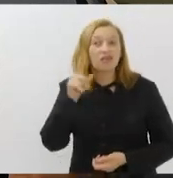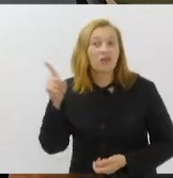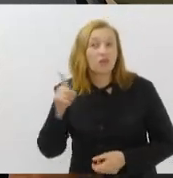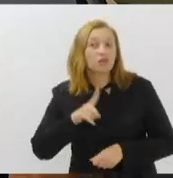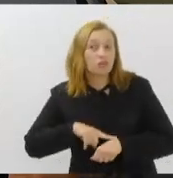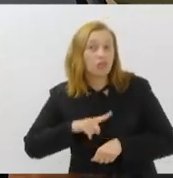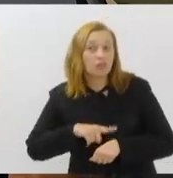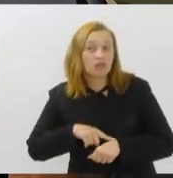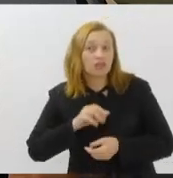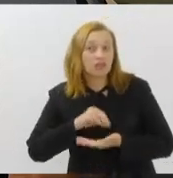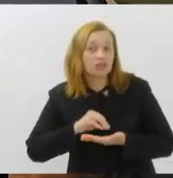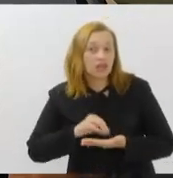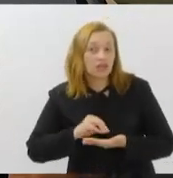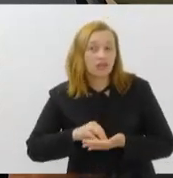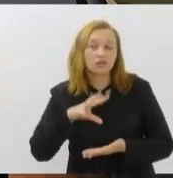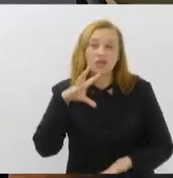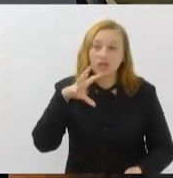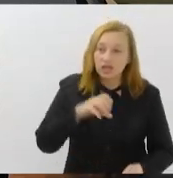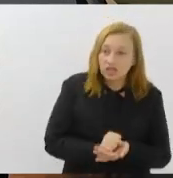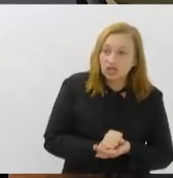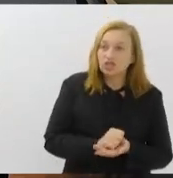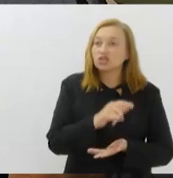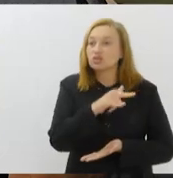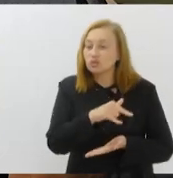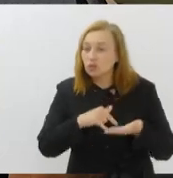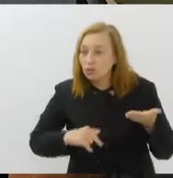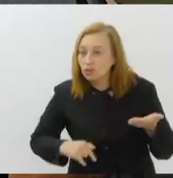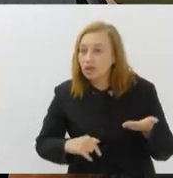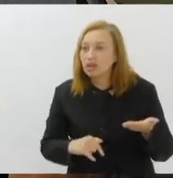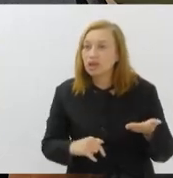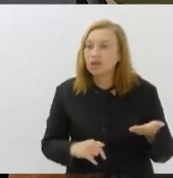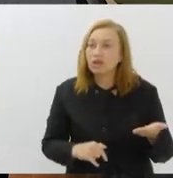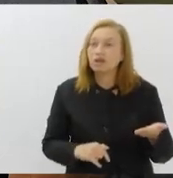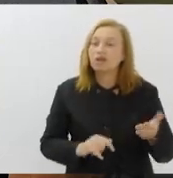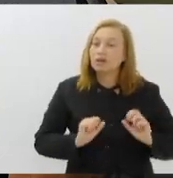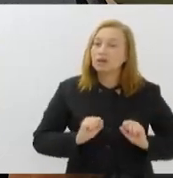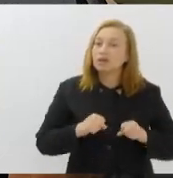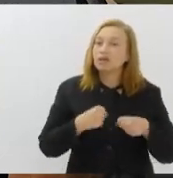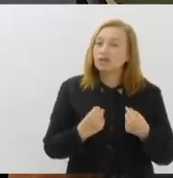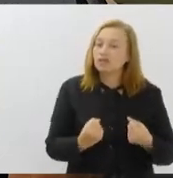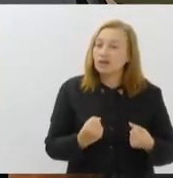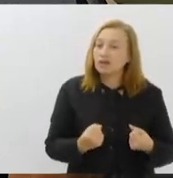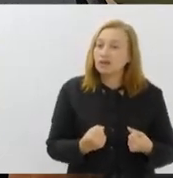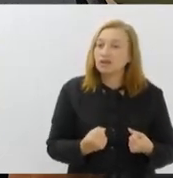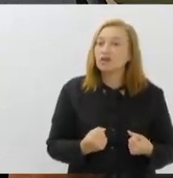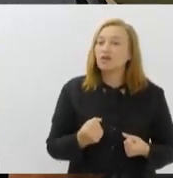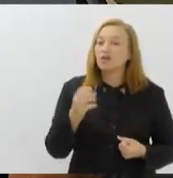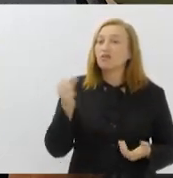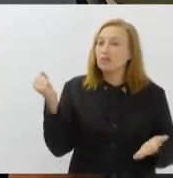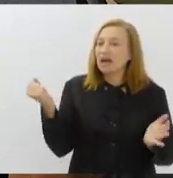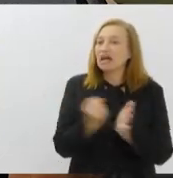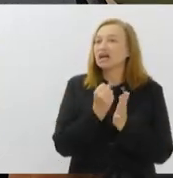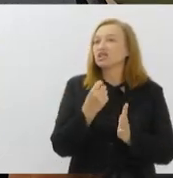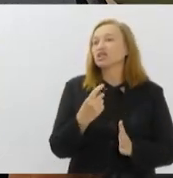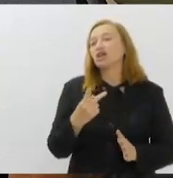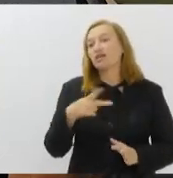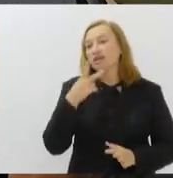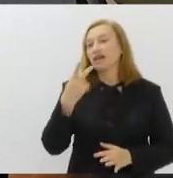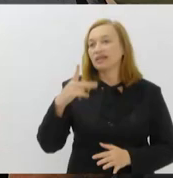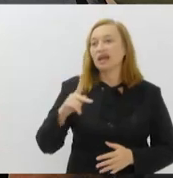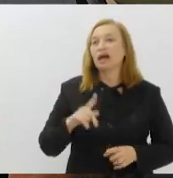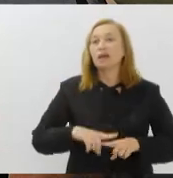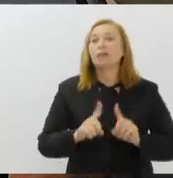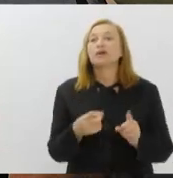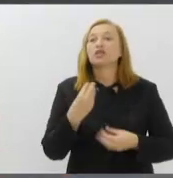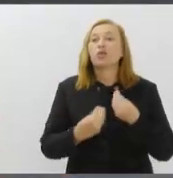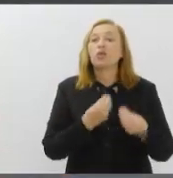da falta do registro, da falta do documento para o defeso. Isso foi marcante, isso. Toda a fala dela foi marcante. Mas como eu vou